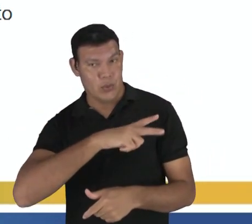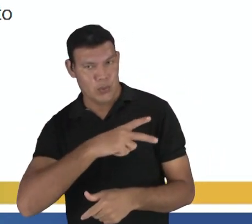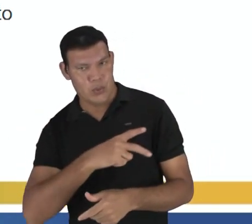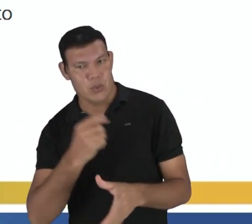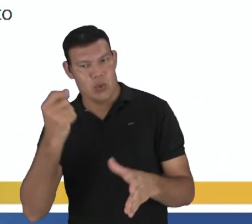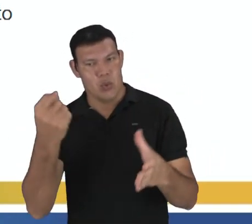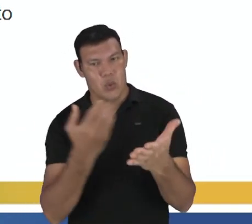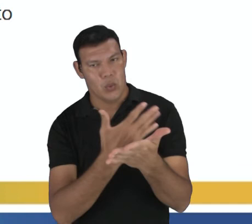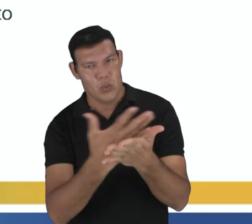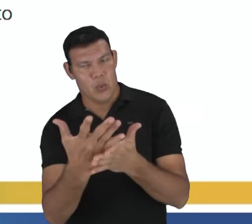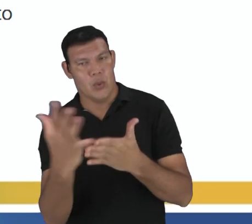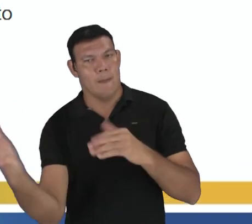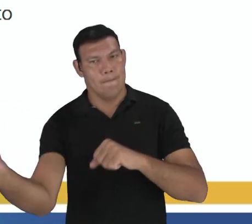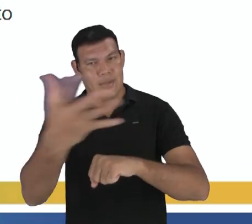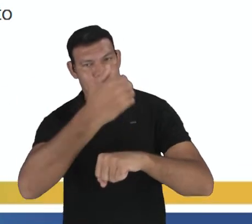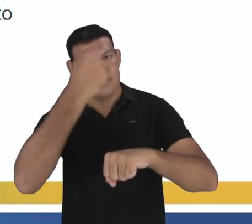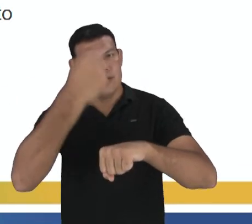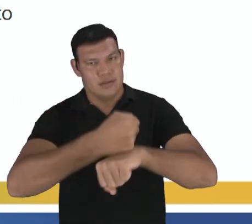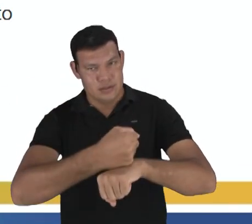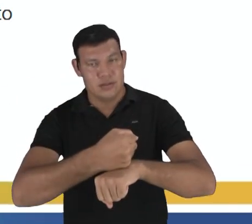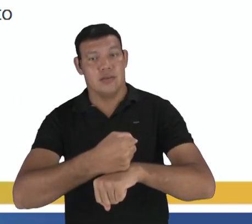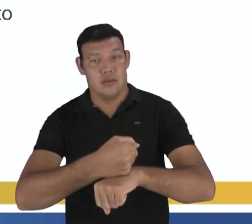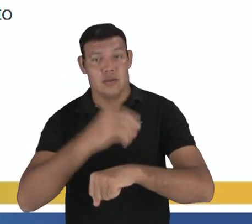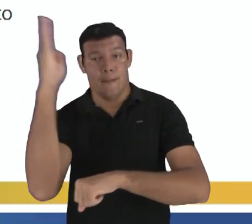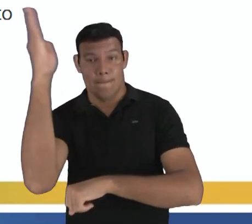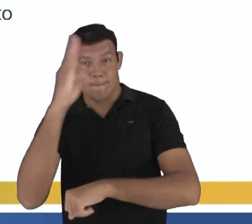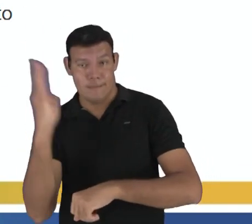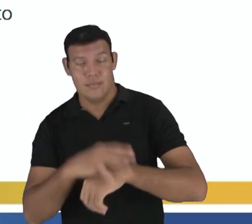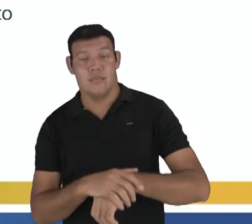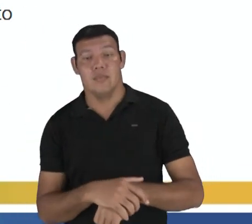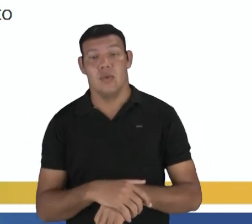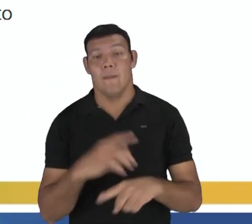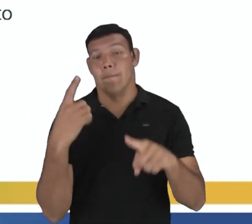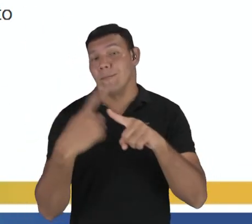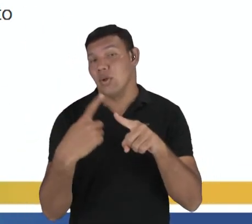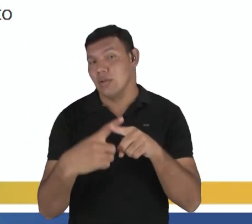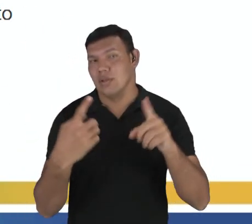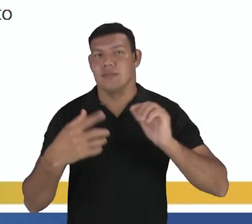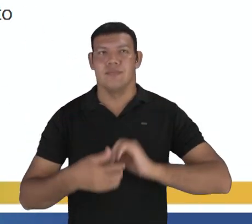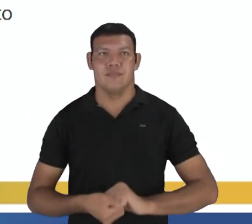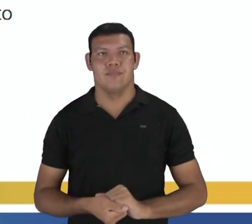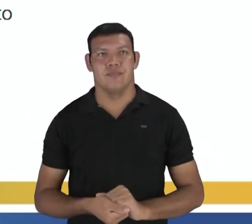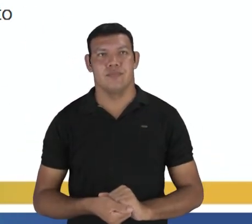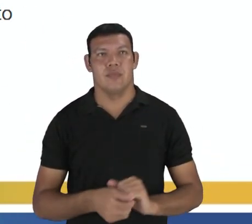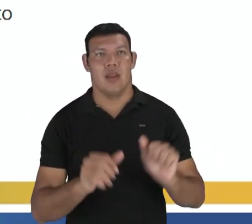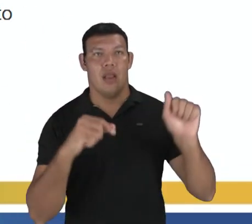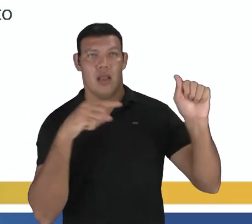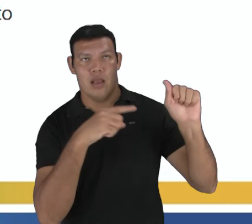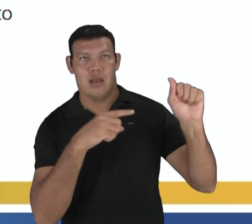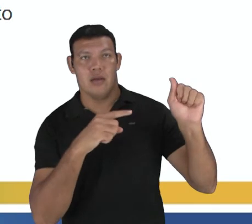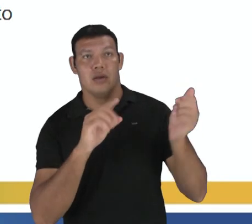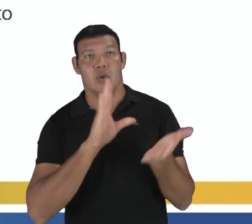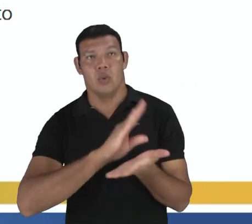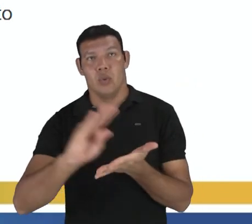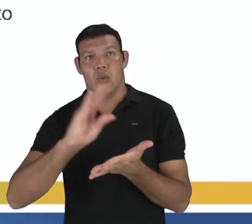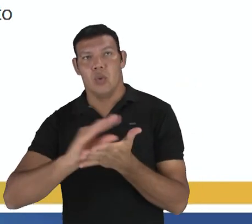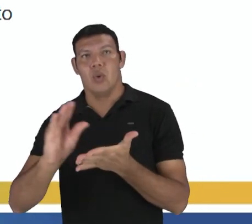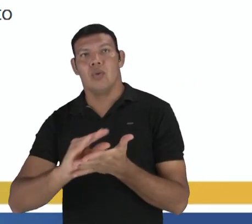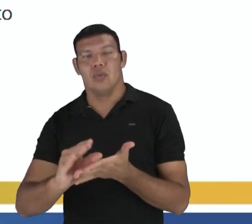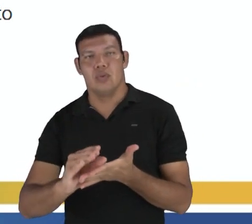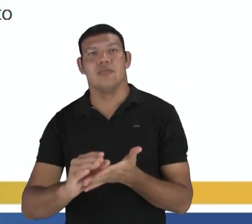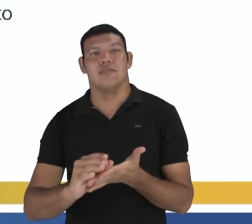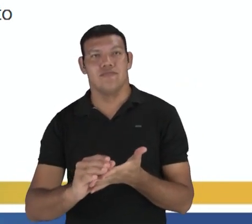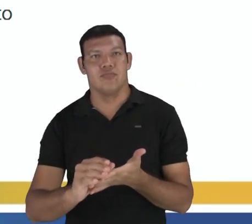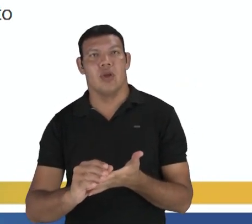início à colonização brasileira em virtude de a. O lucro obtido com seu comércio era